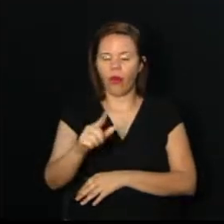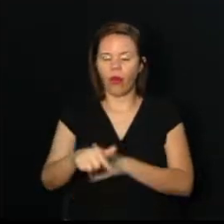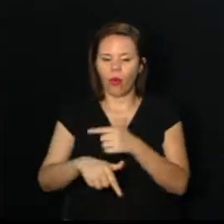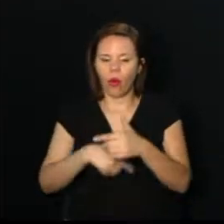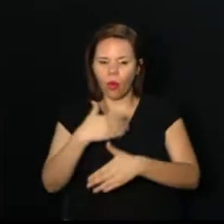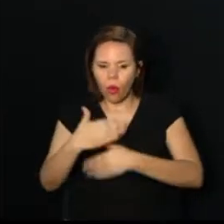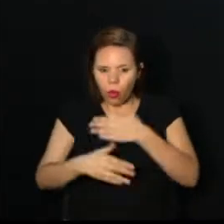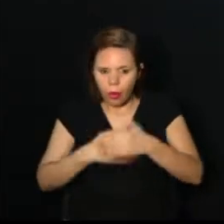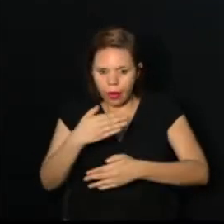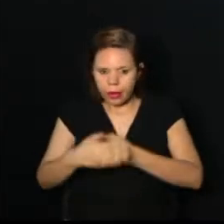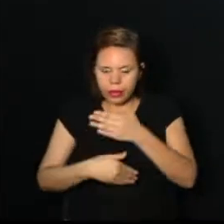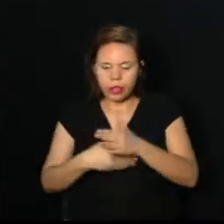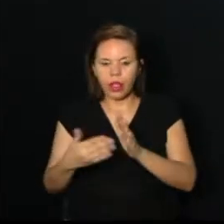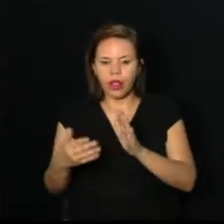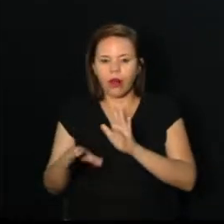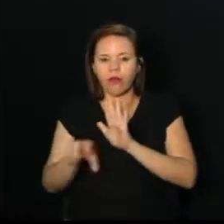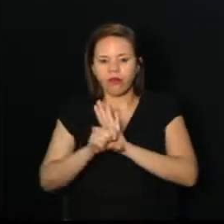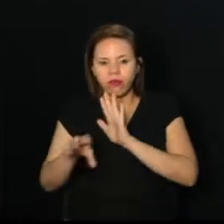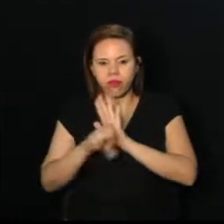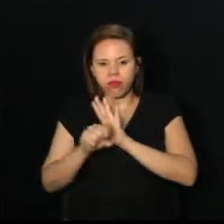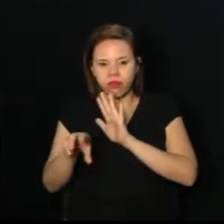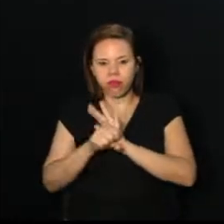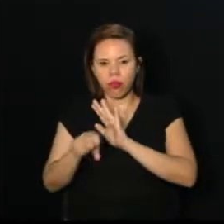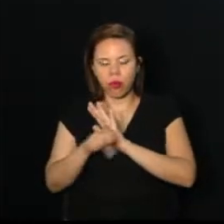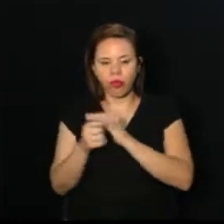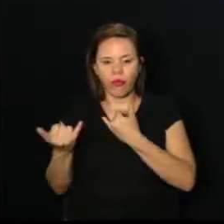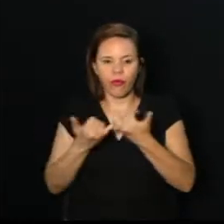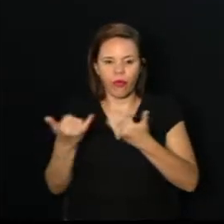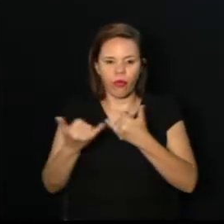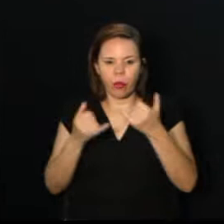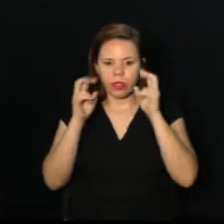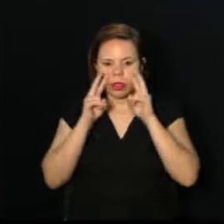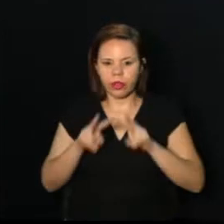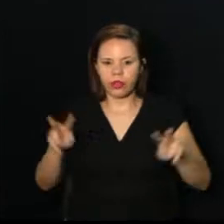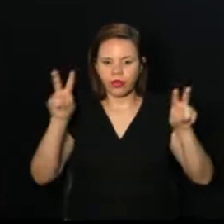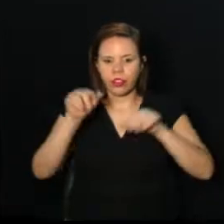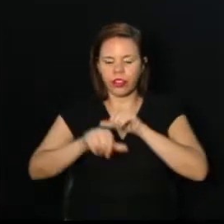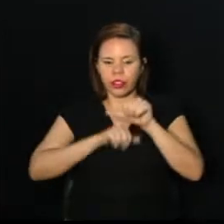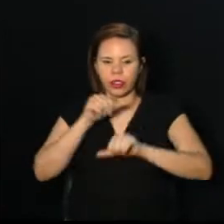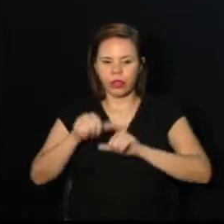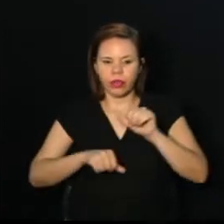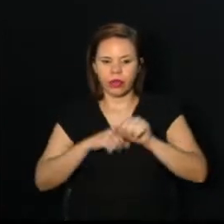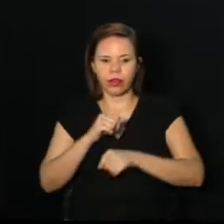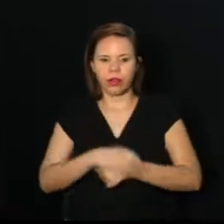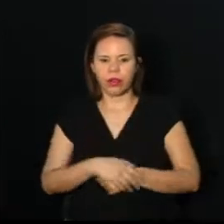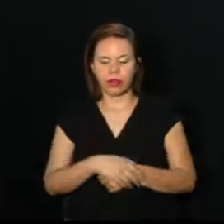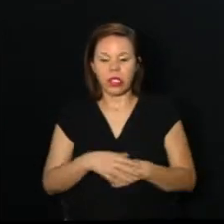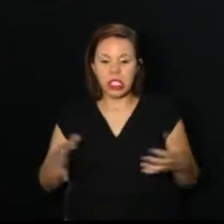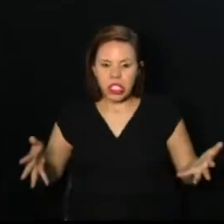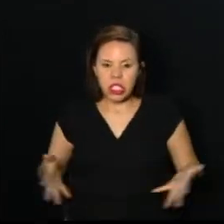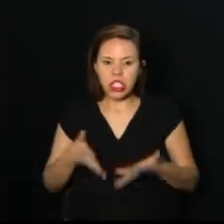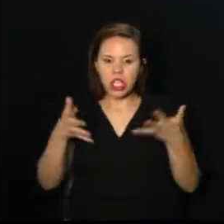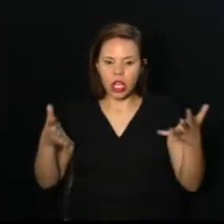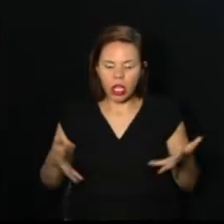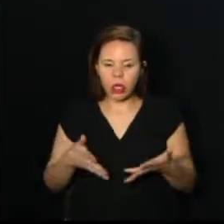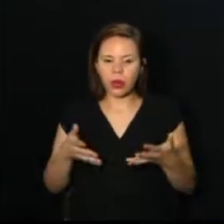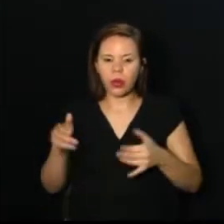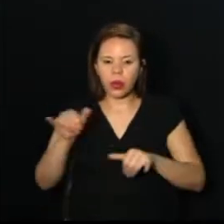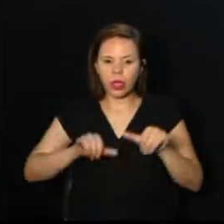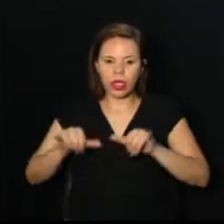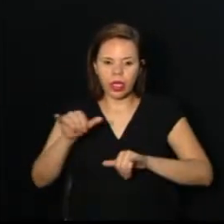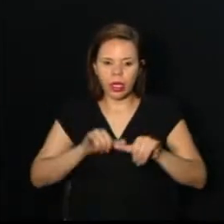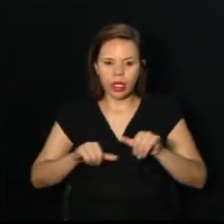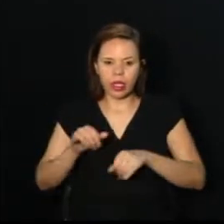processar a informação visual e transformá-la num estímulo químico